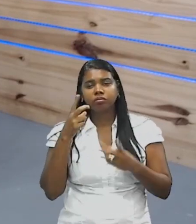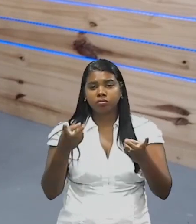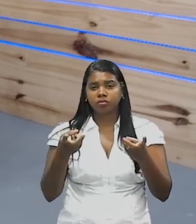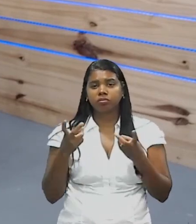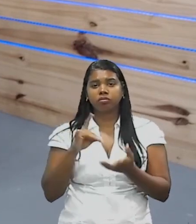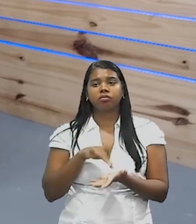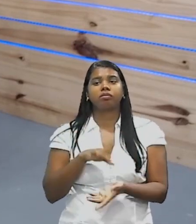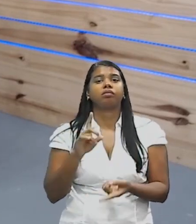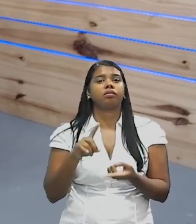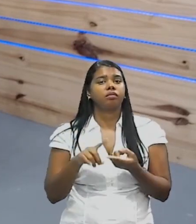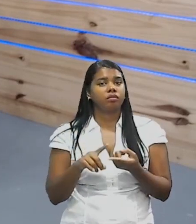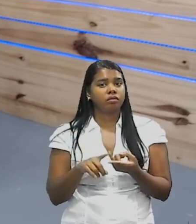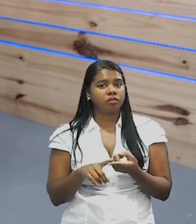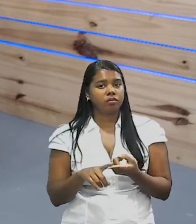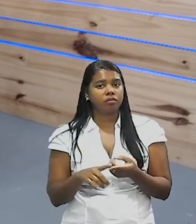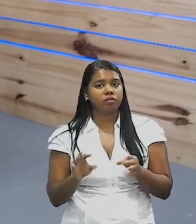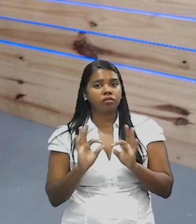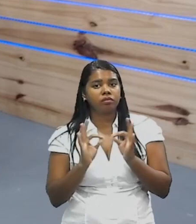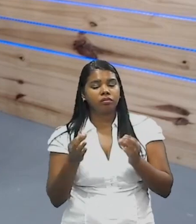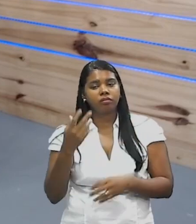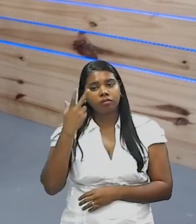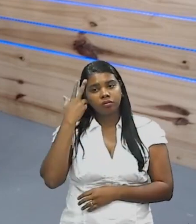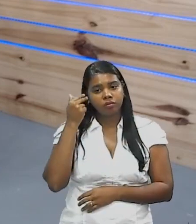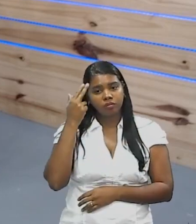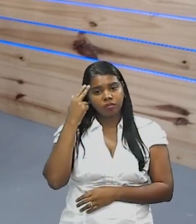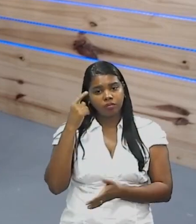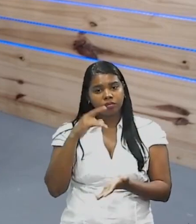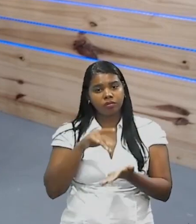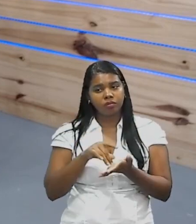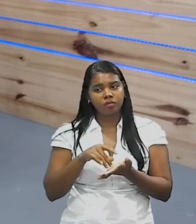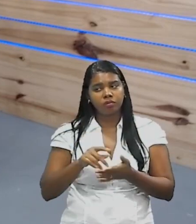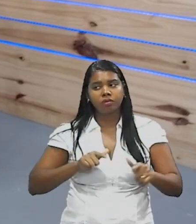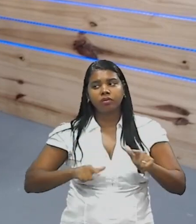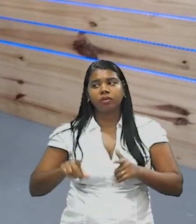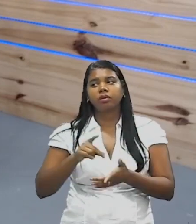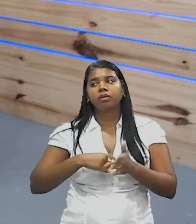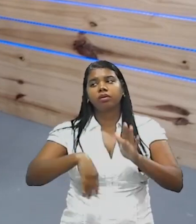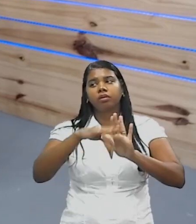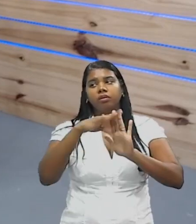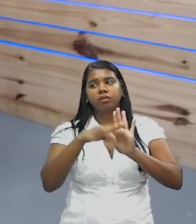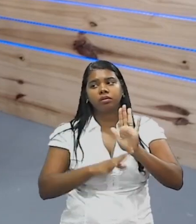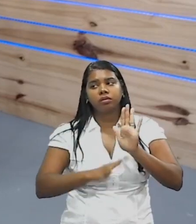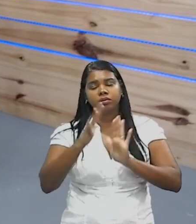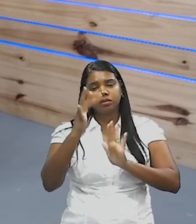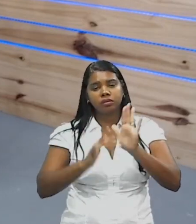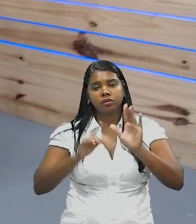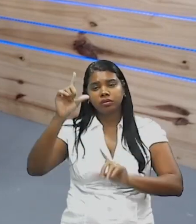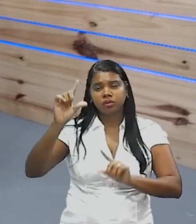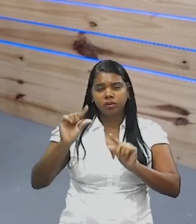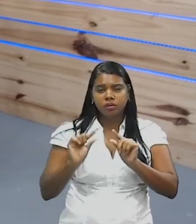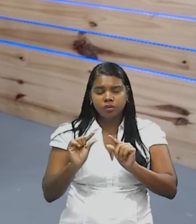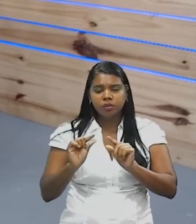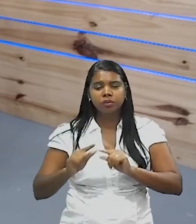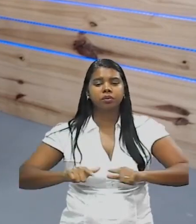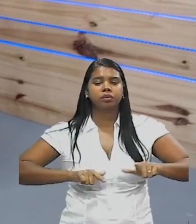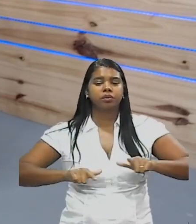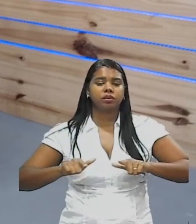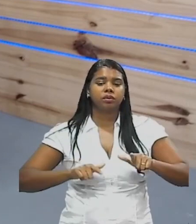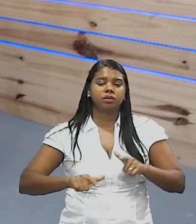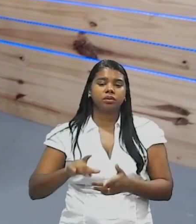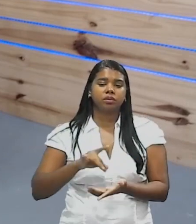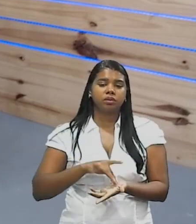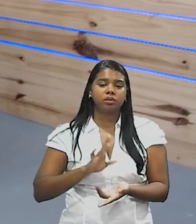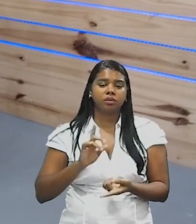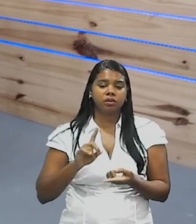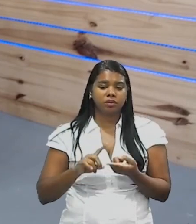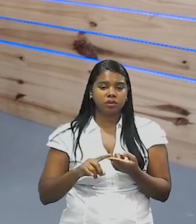raiz. Naturalmente, quando você trabalha, né, com mais controle, com mais padronização, você reduz os custos de retrabalho,